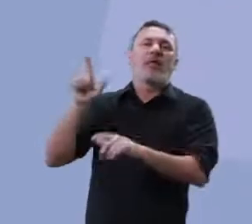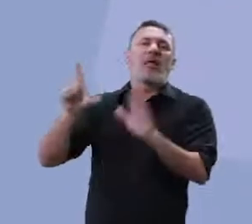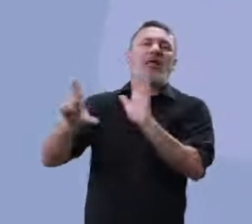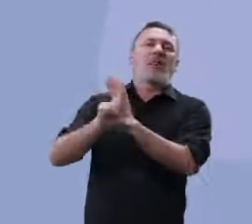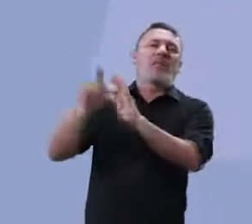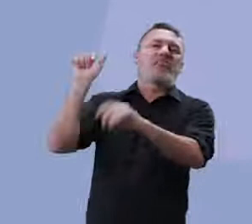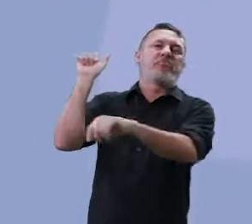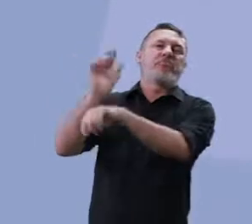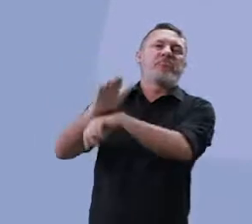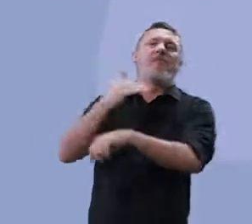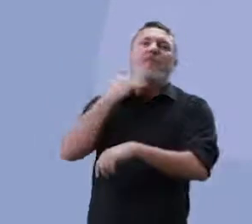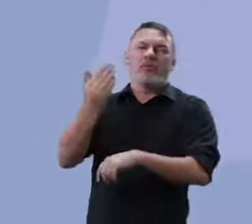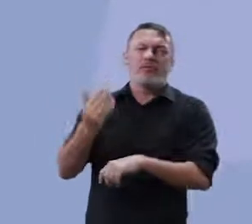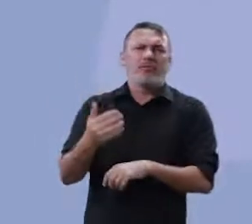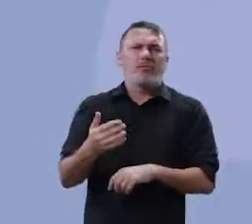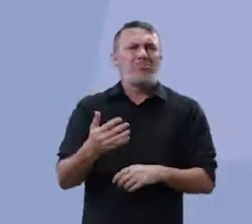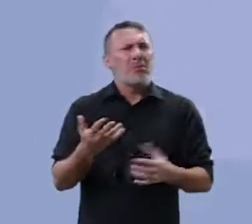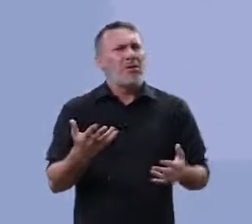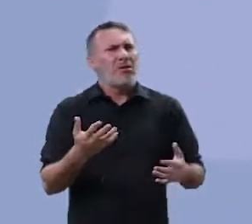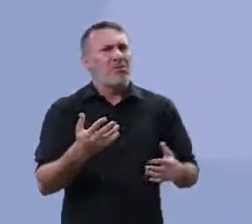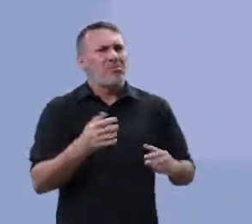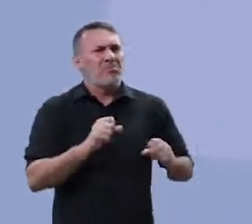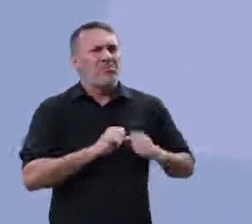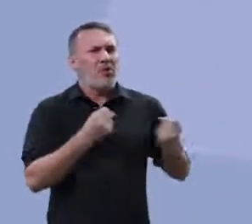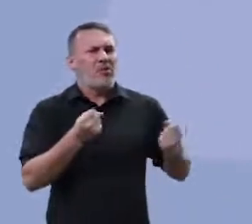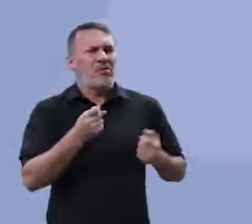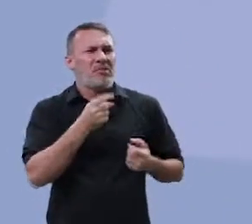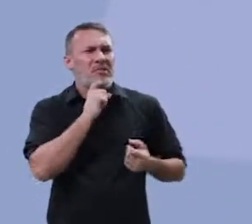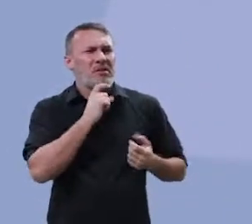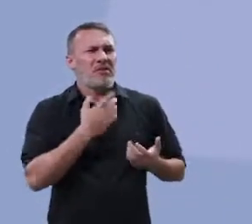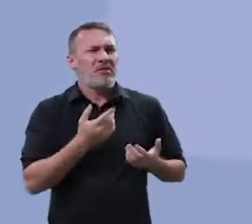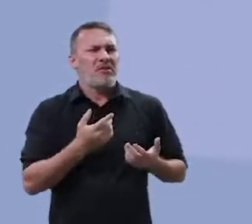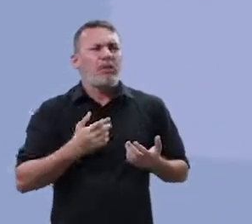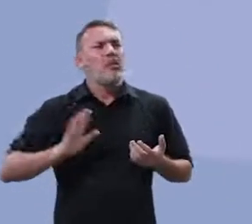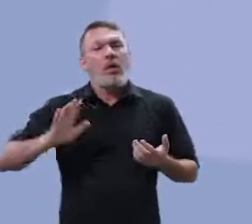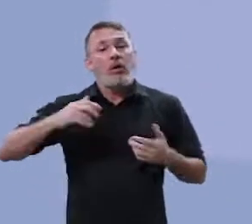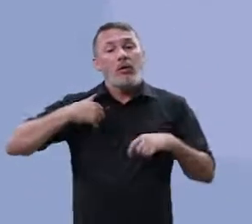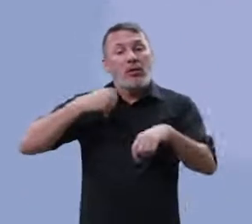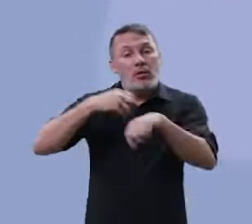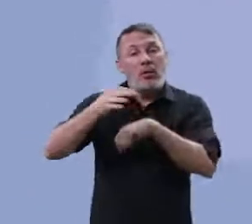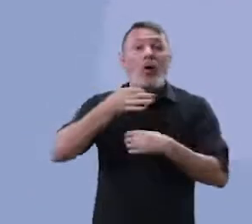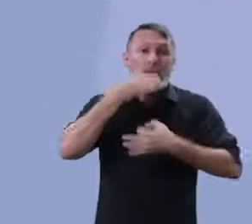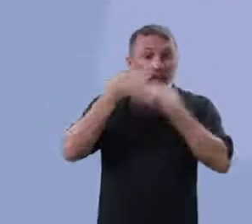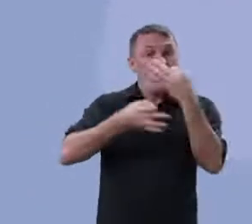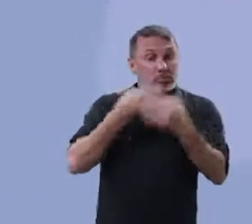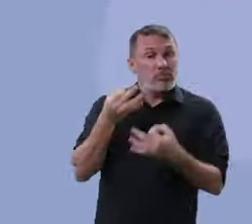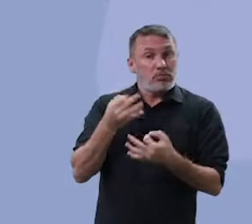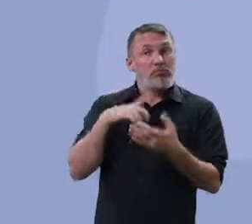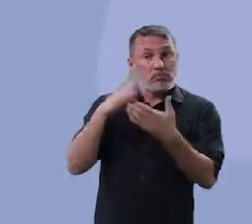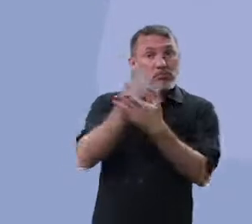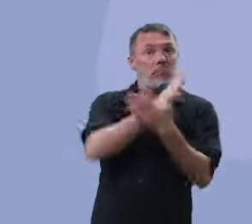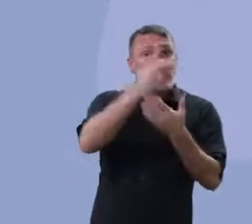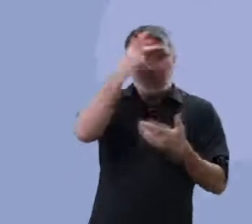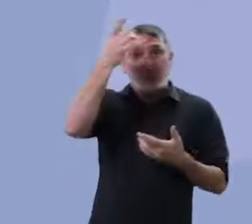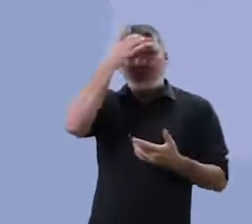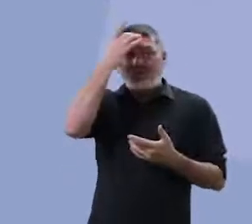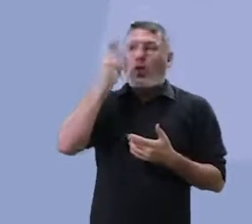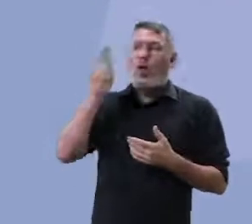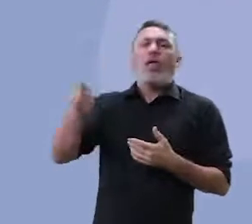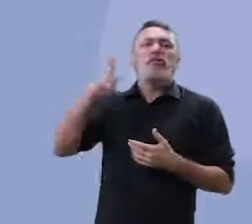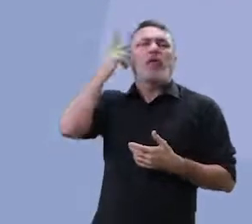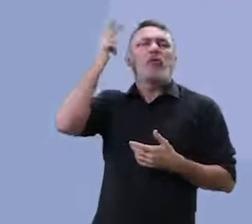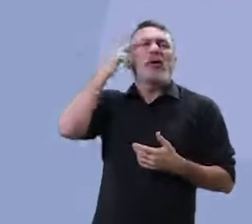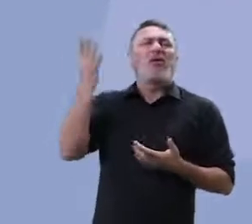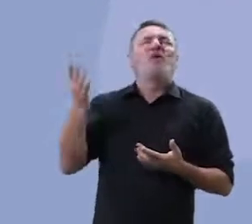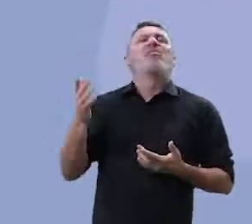às leis. Poxa, quebrou meu coração. Não, estou falando com vocês como que eu posso argumentar sobre isso. Que as pessoas... E é